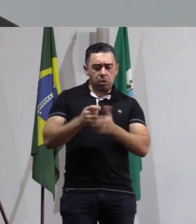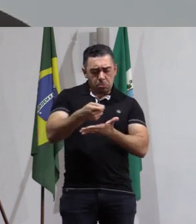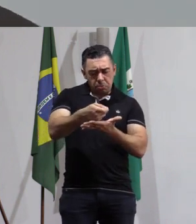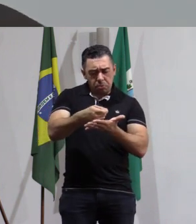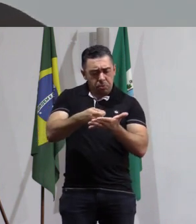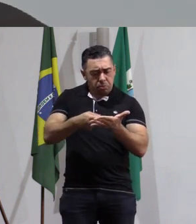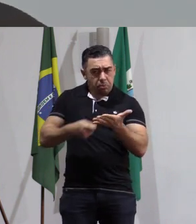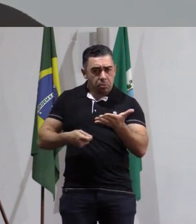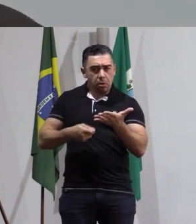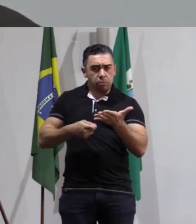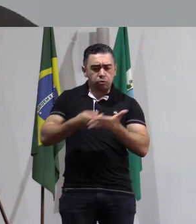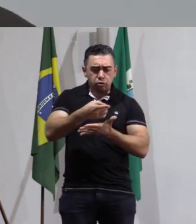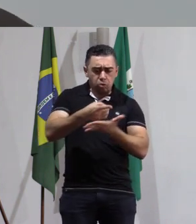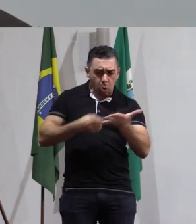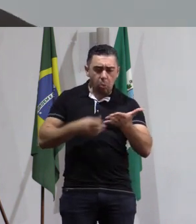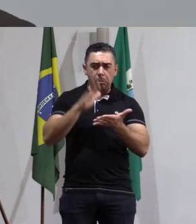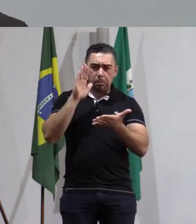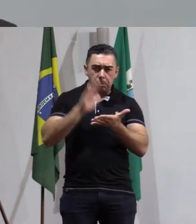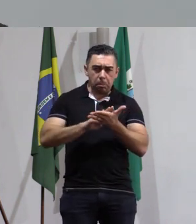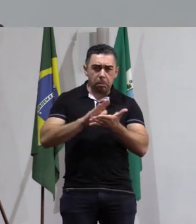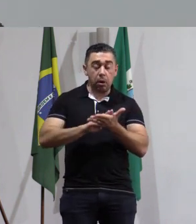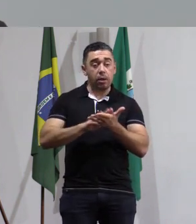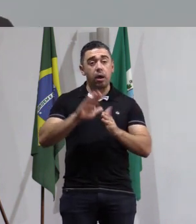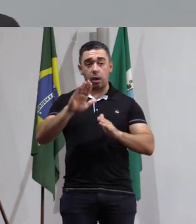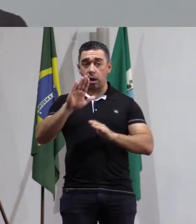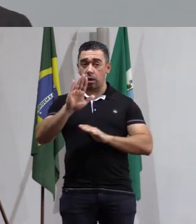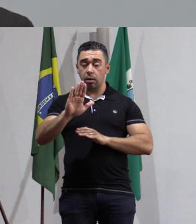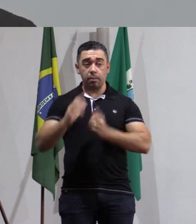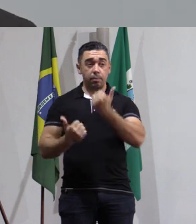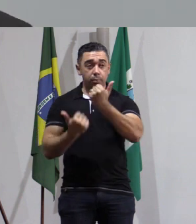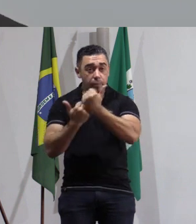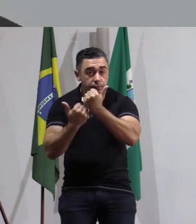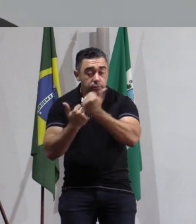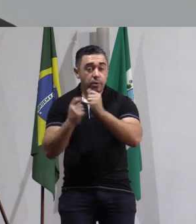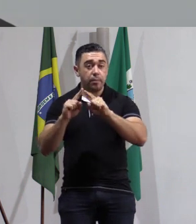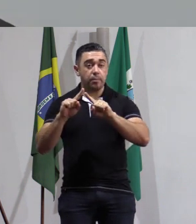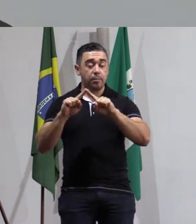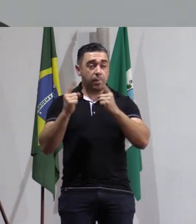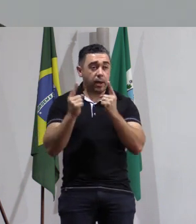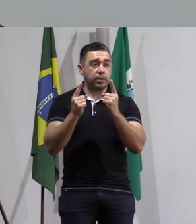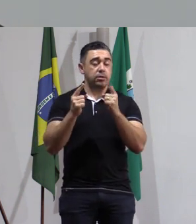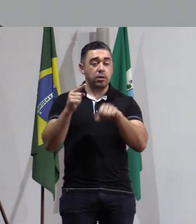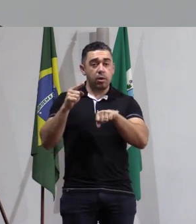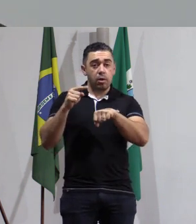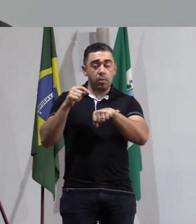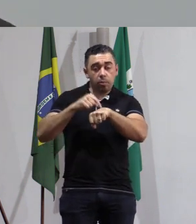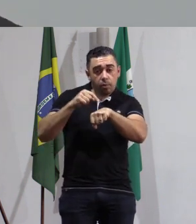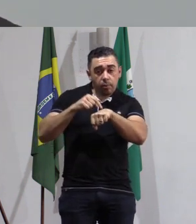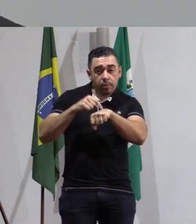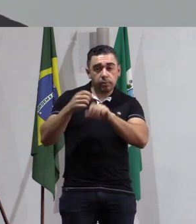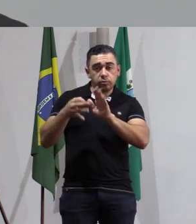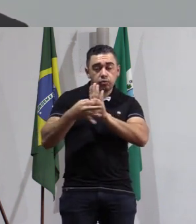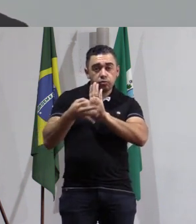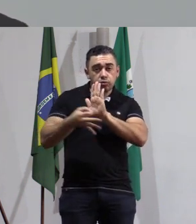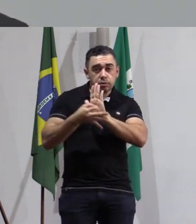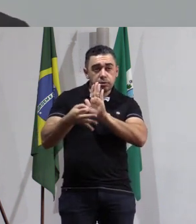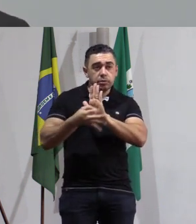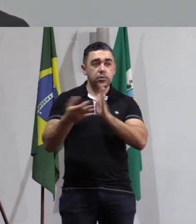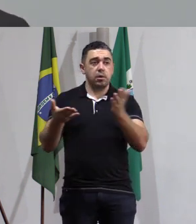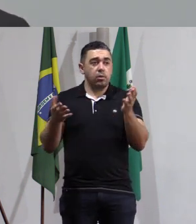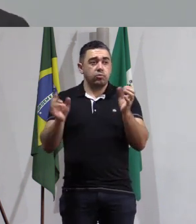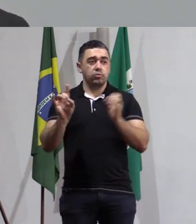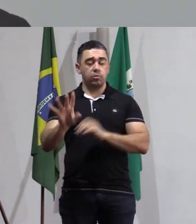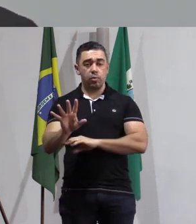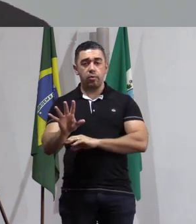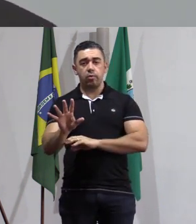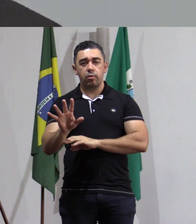conclusões, que certamente será ainda um documento provisório, para esse momento das sugestões da consulta pública. E